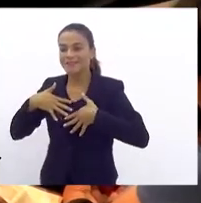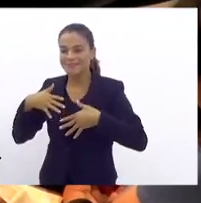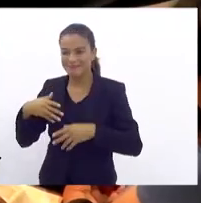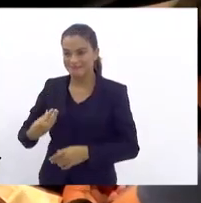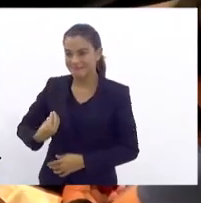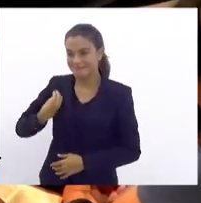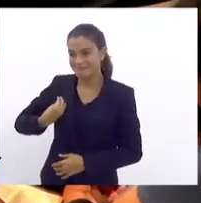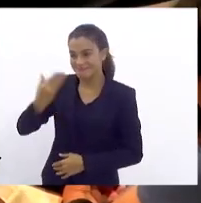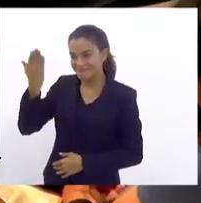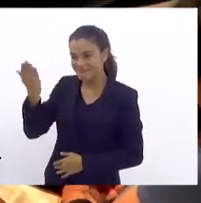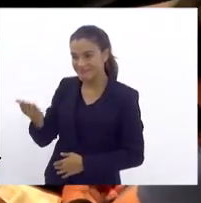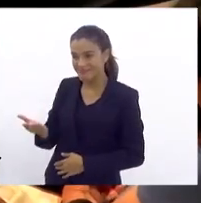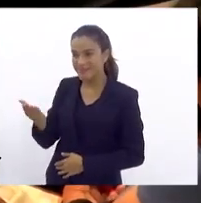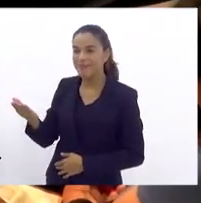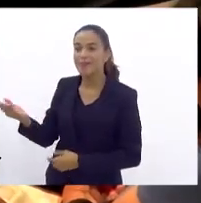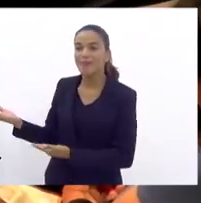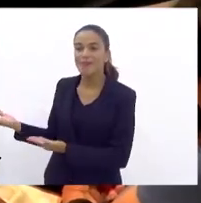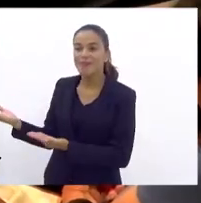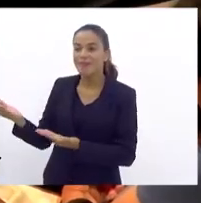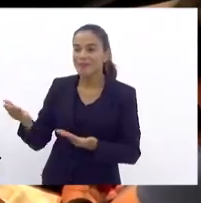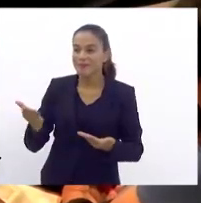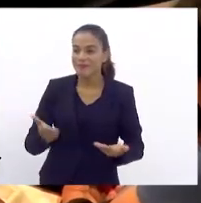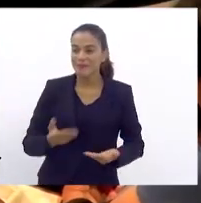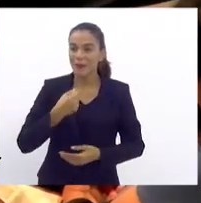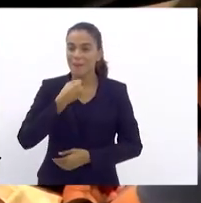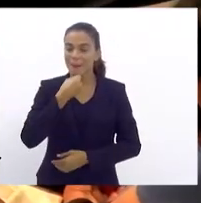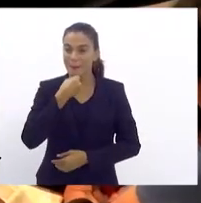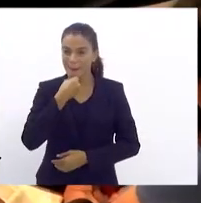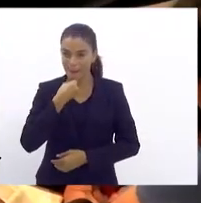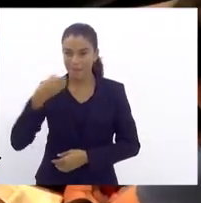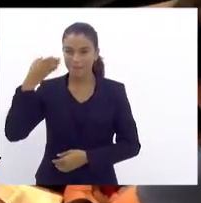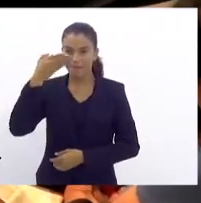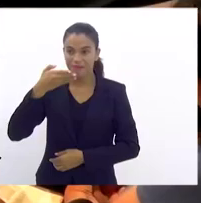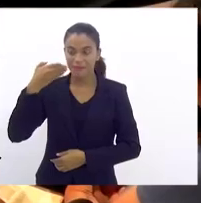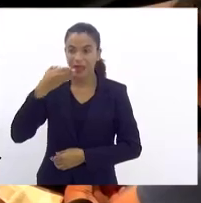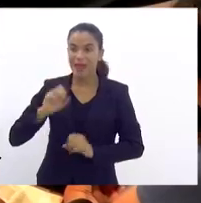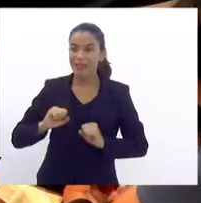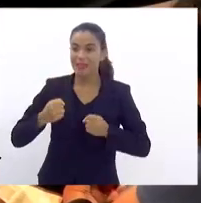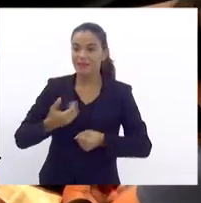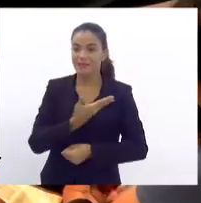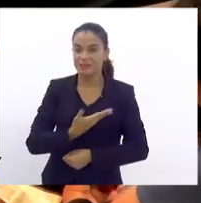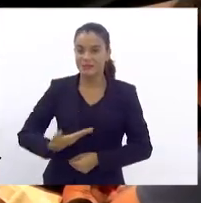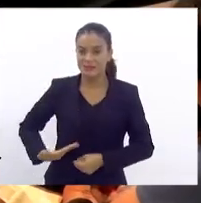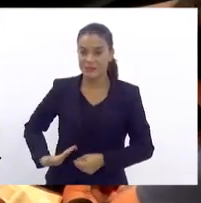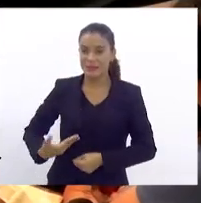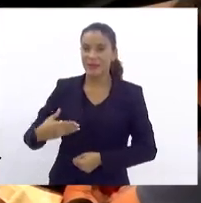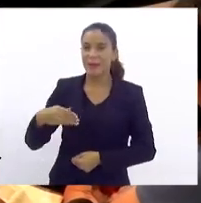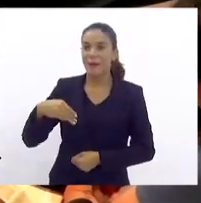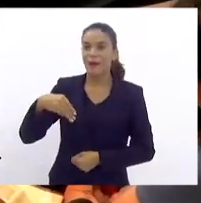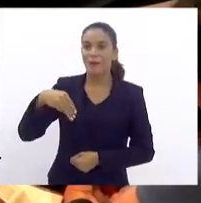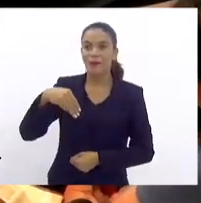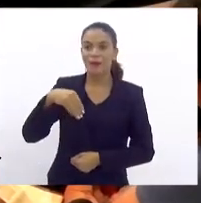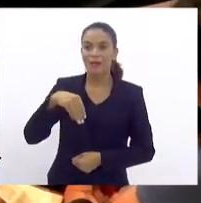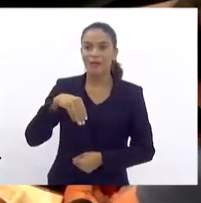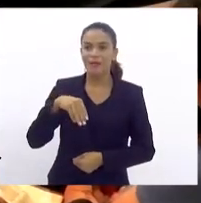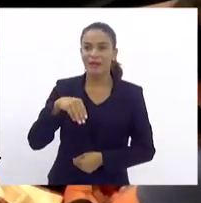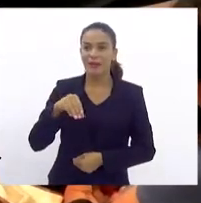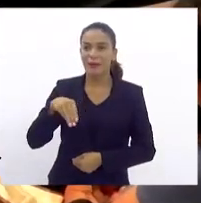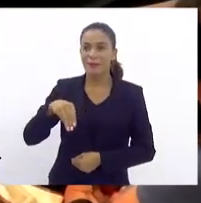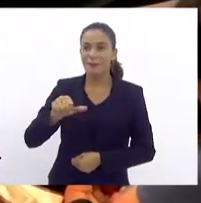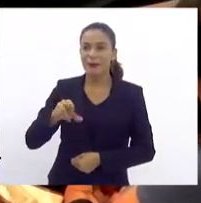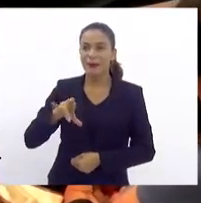por uma breve para breve palavra defensora pública Doutora Marina Magalhães Lopes que está presente a coordenadora do no pede